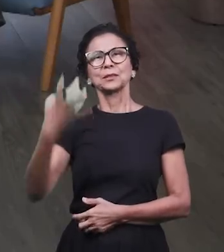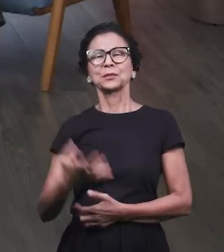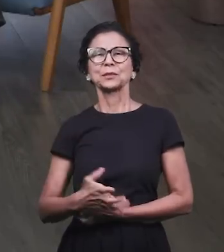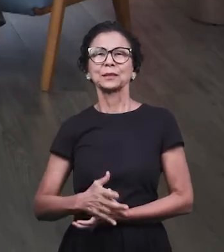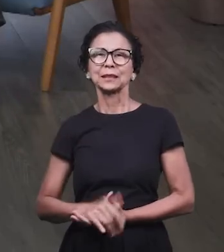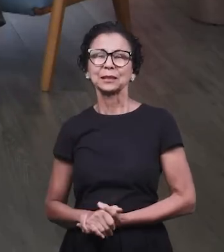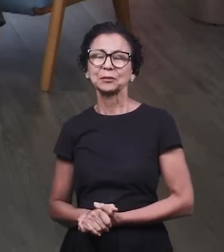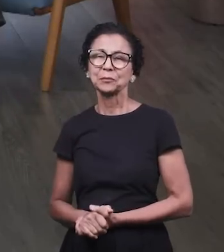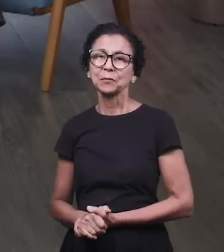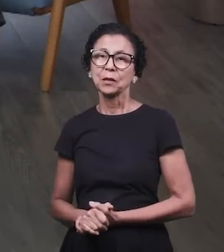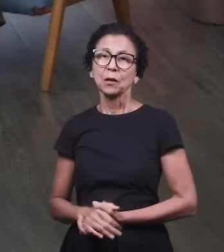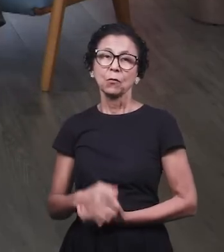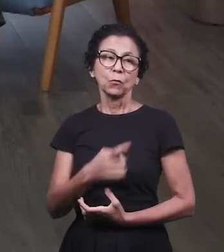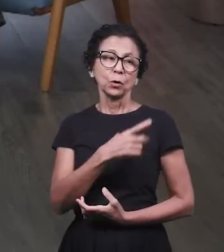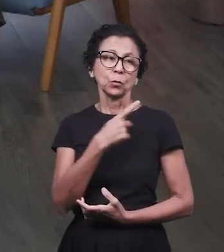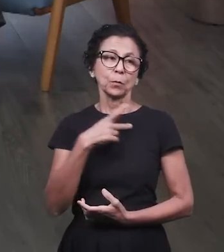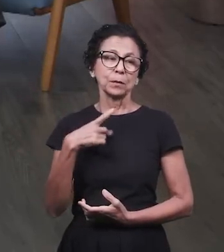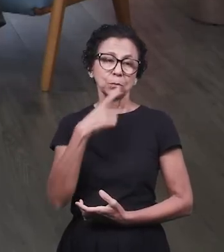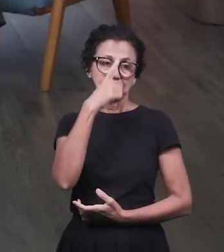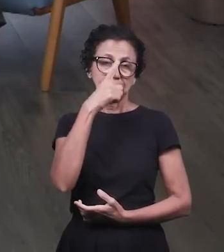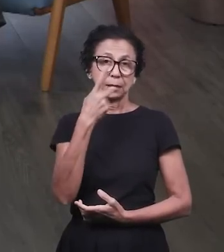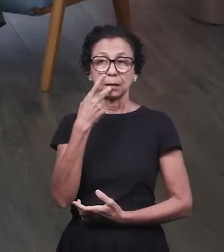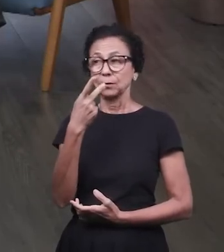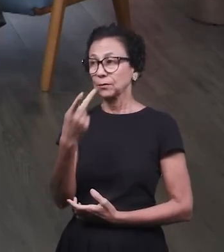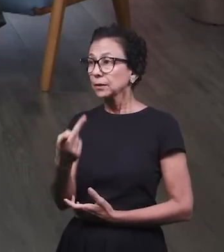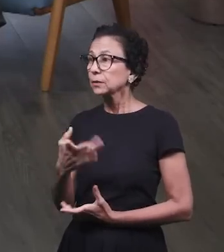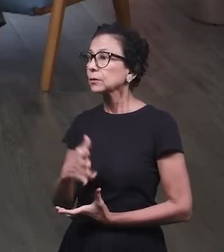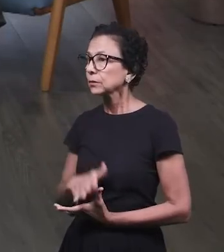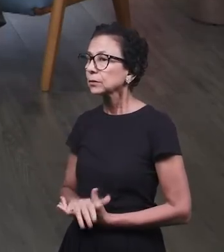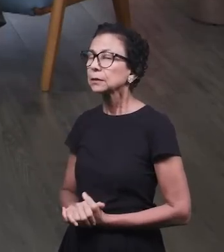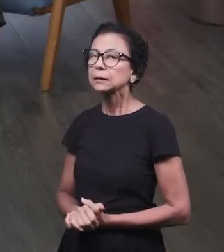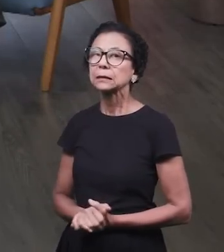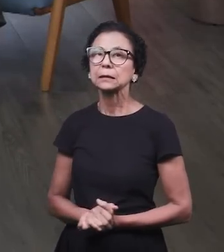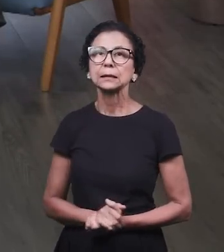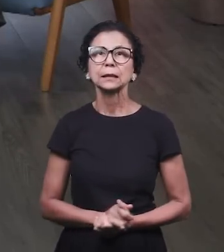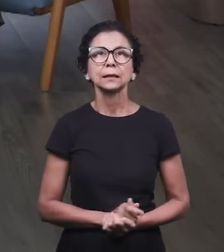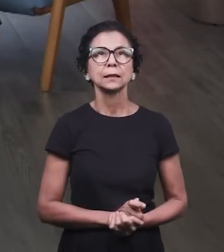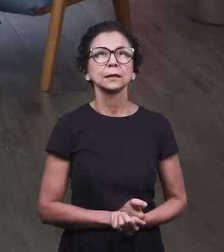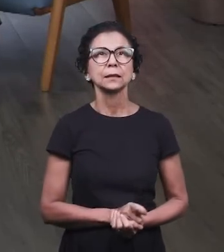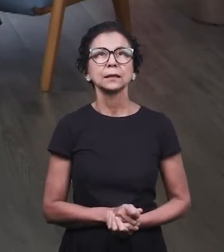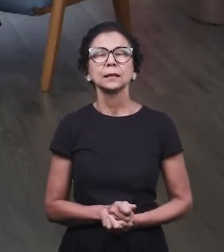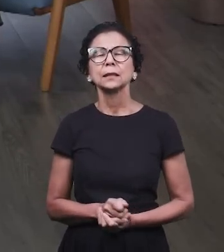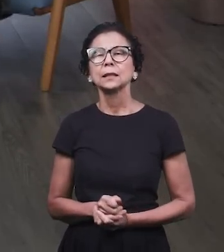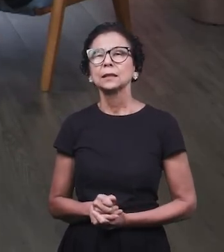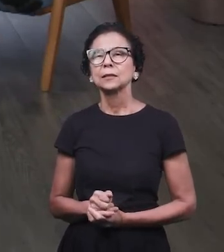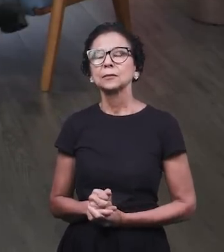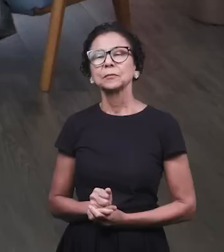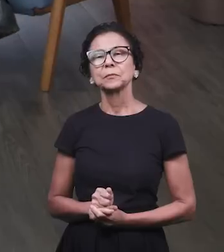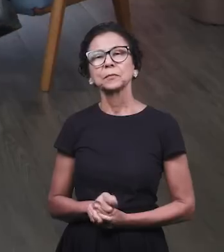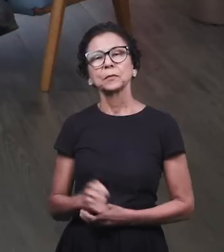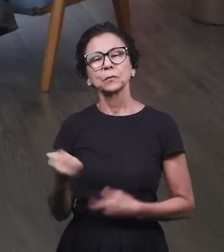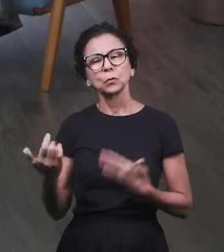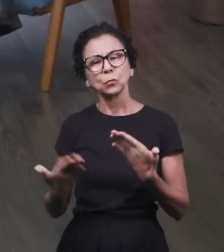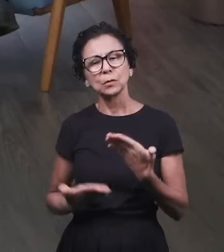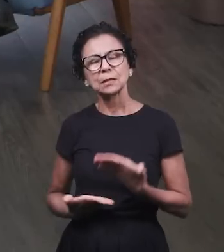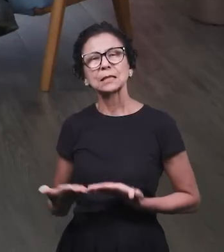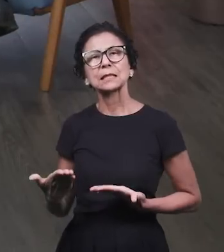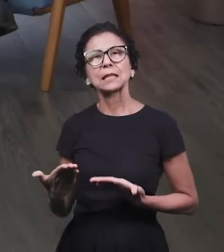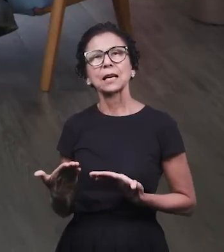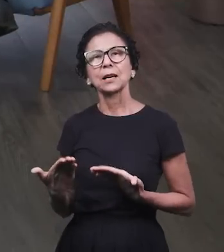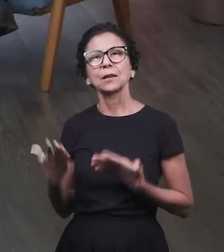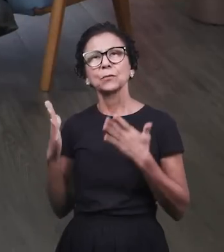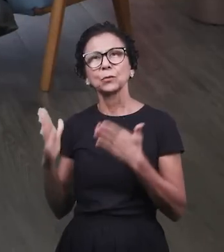A beleza da igreja, a beleza daquele que quer servir a Deus, aqui,